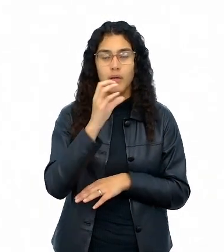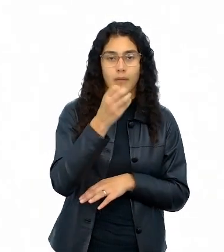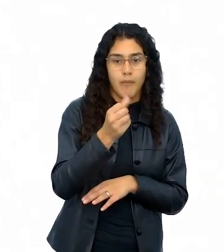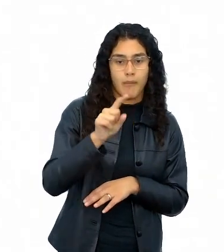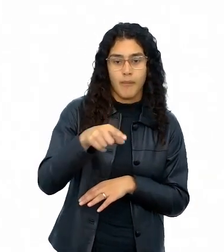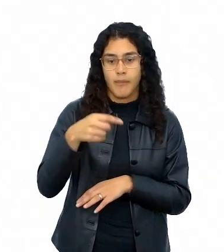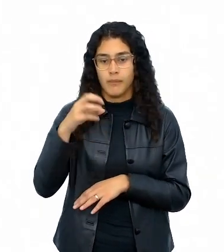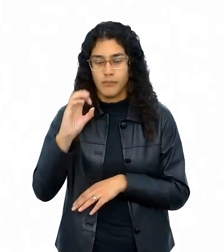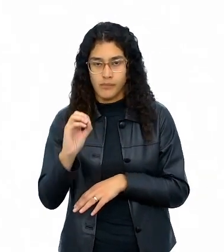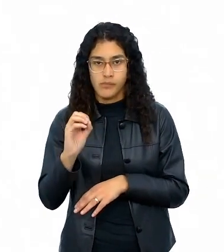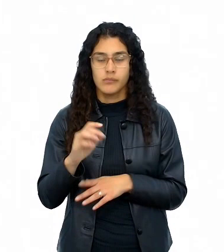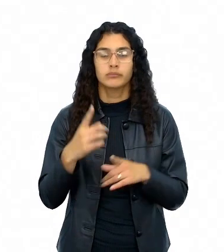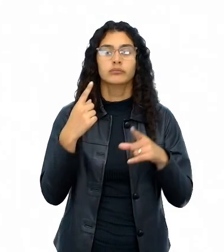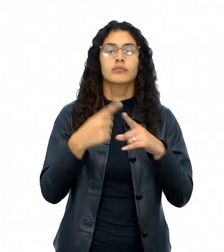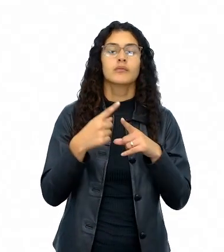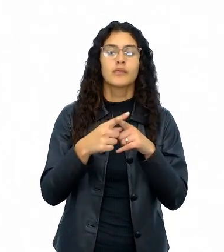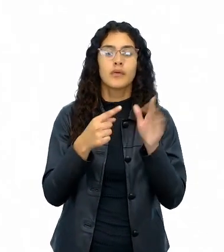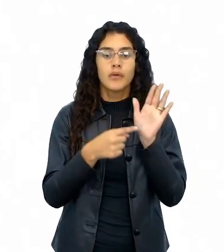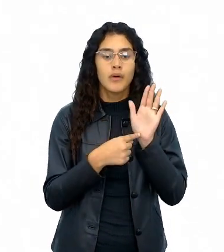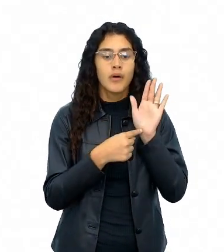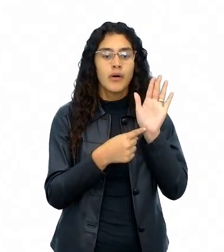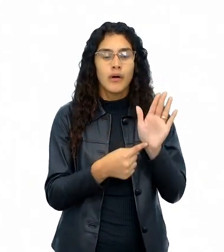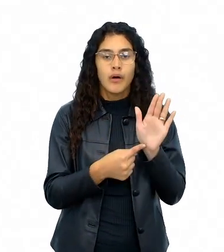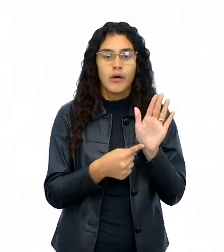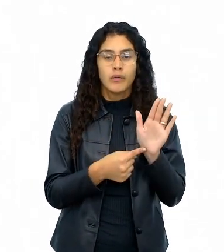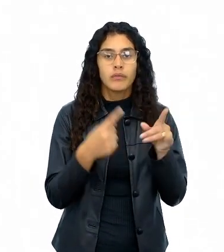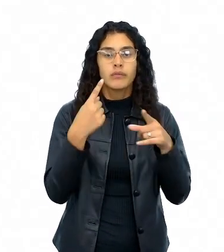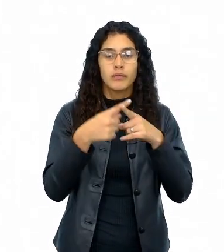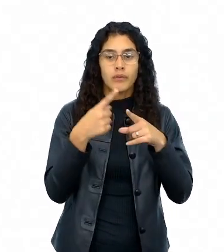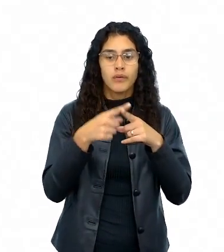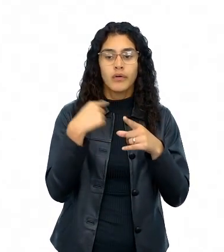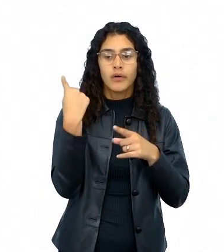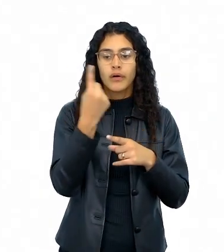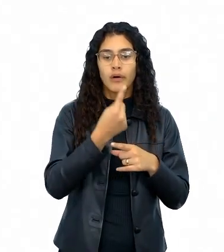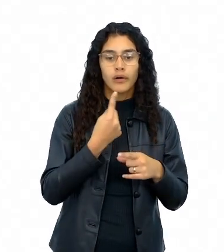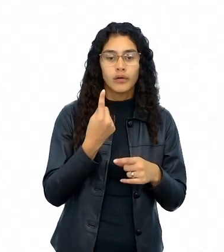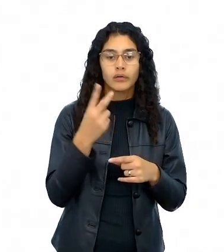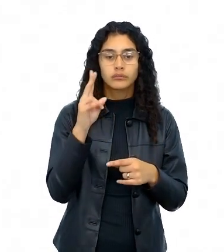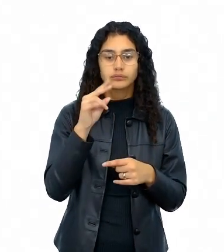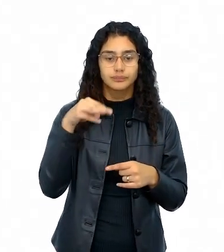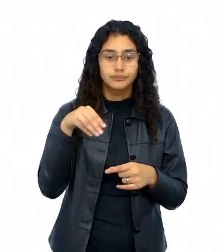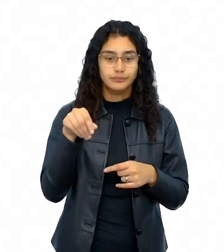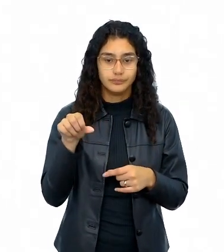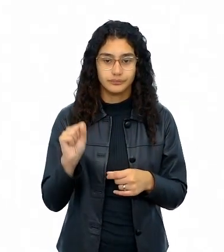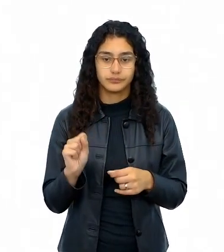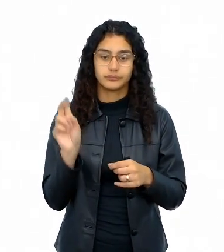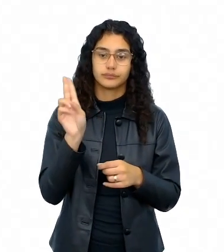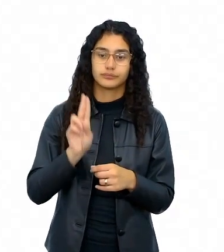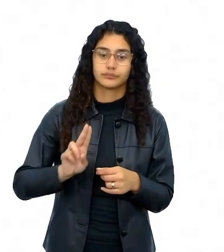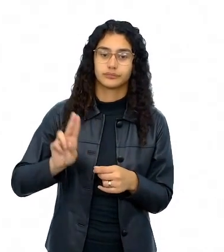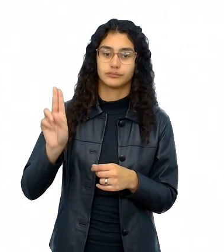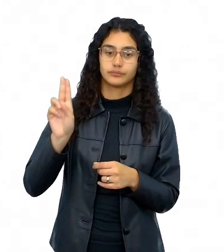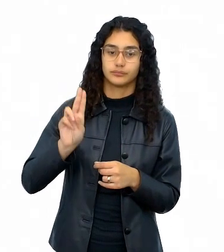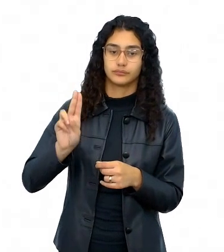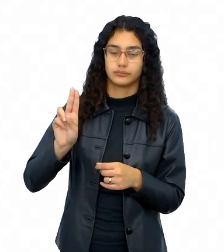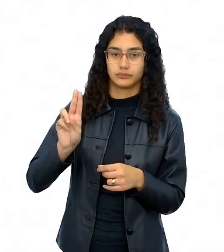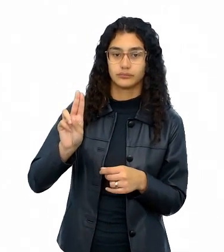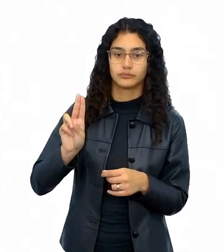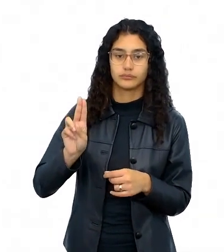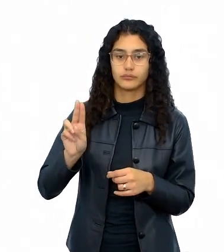0. Bom, por que eu trouxe isso? Porque a gente vai usar